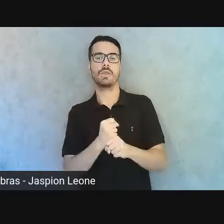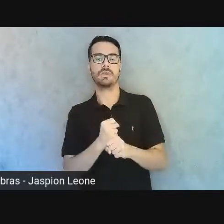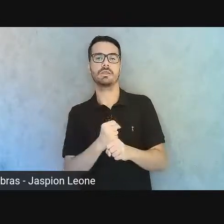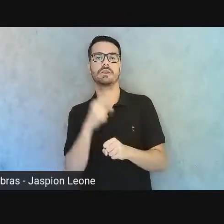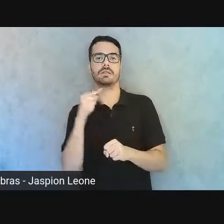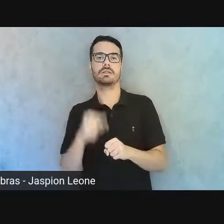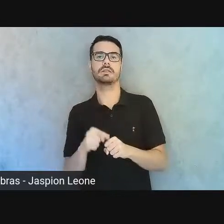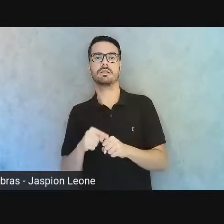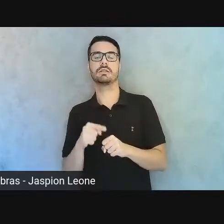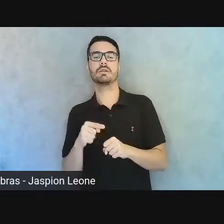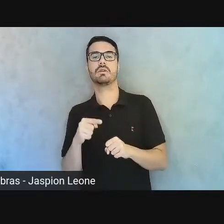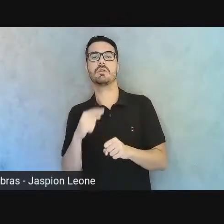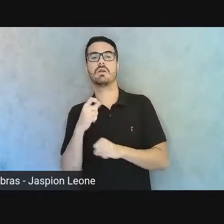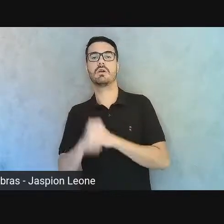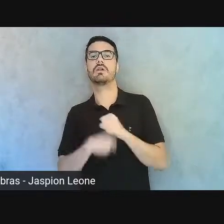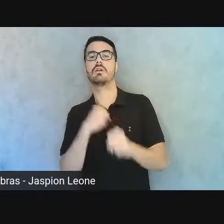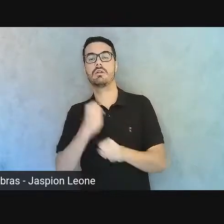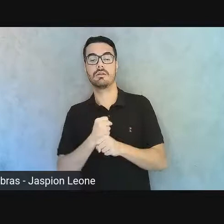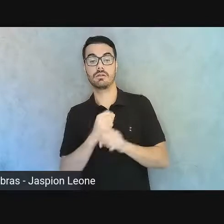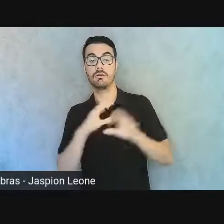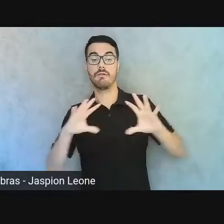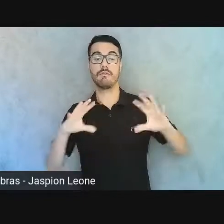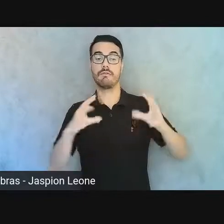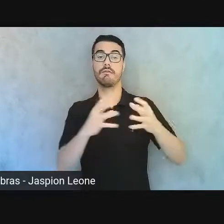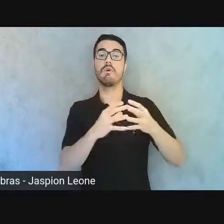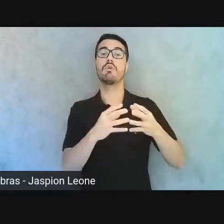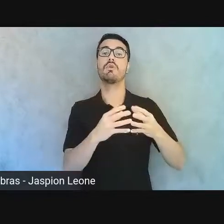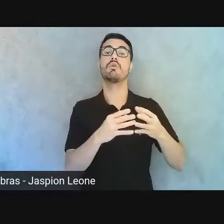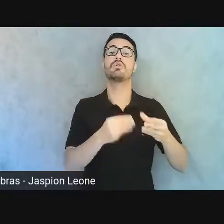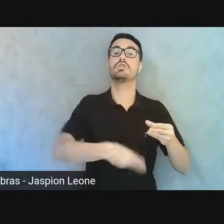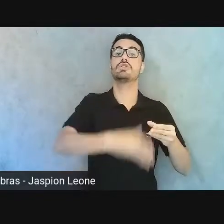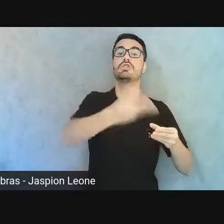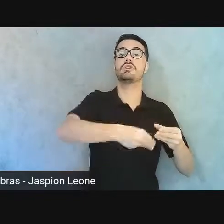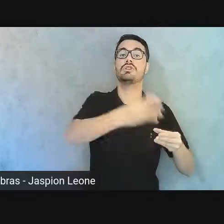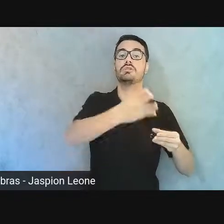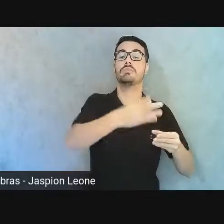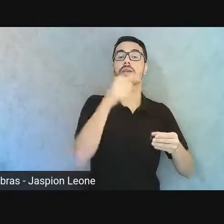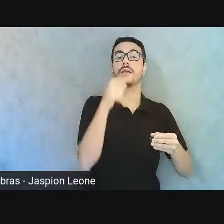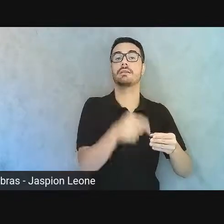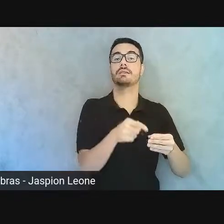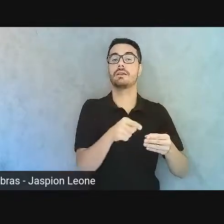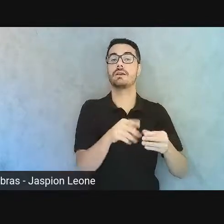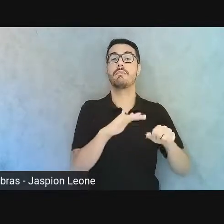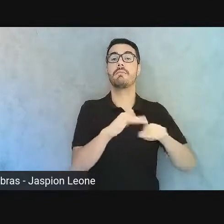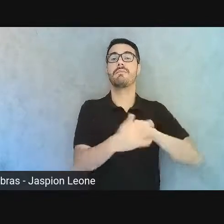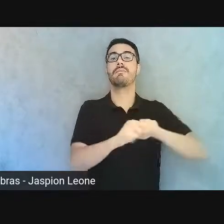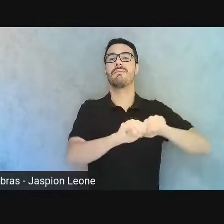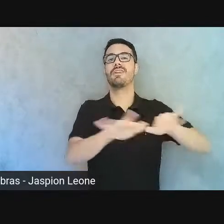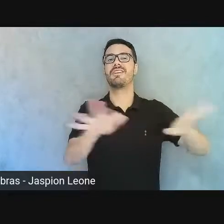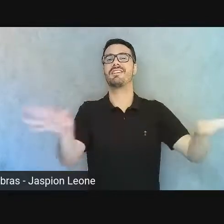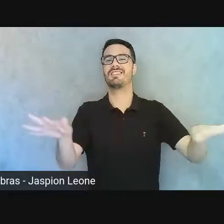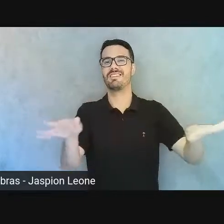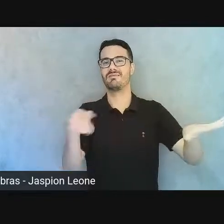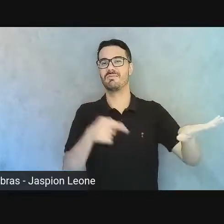fazer face às despesas requeridas para o enfrentamento da pandemia de